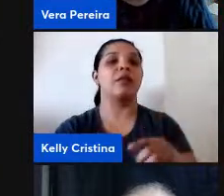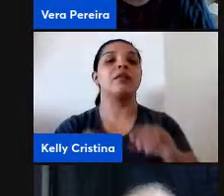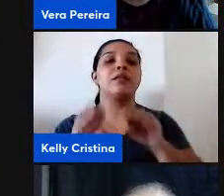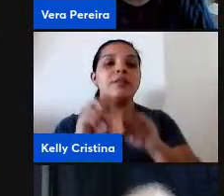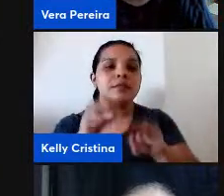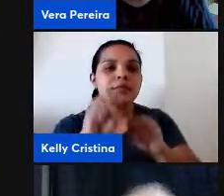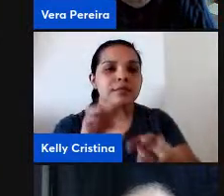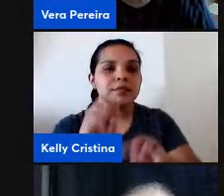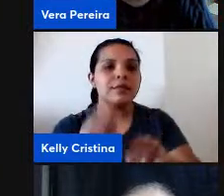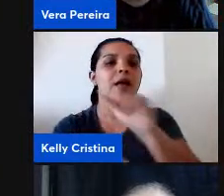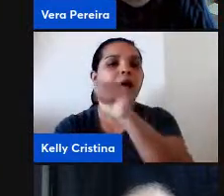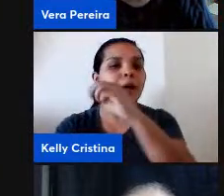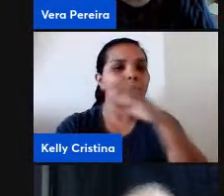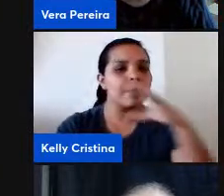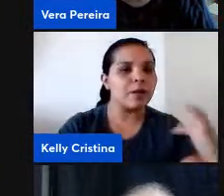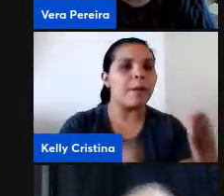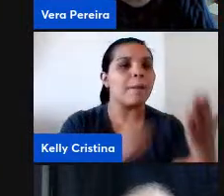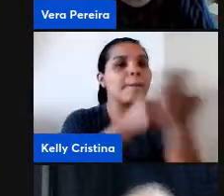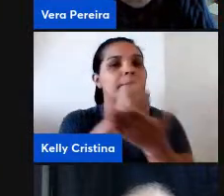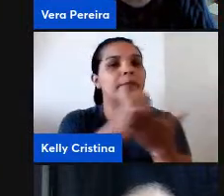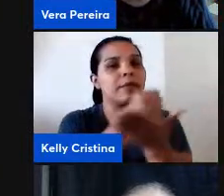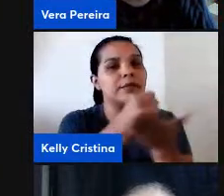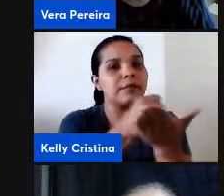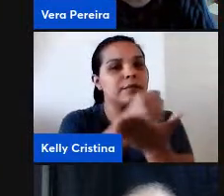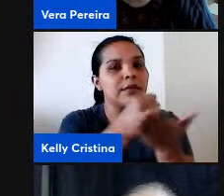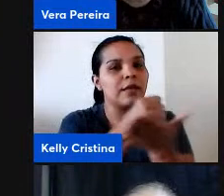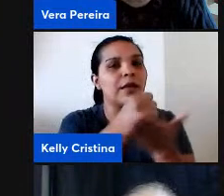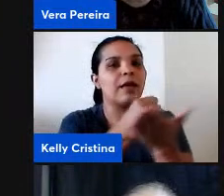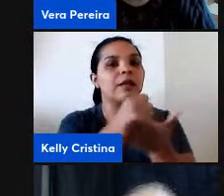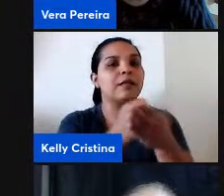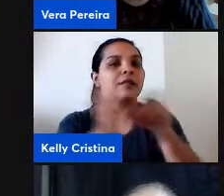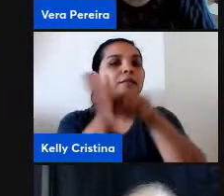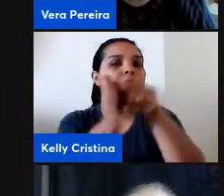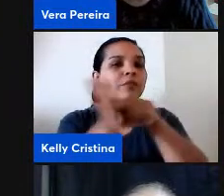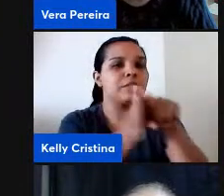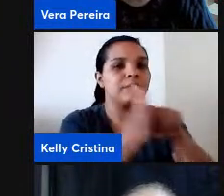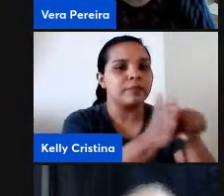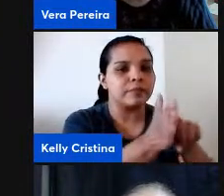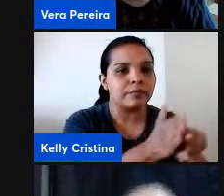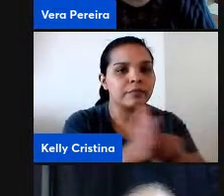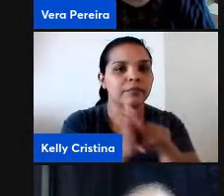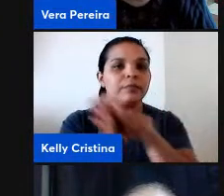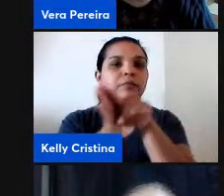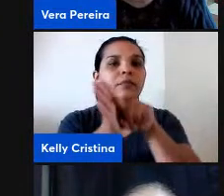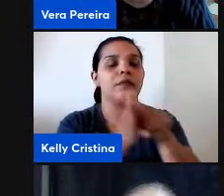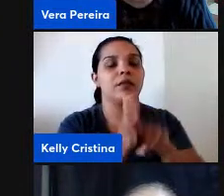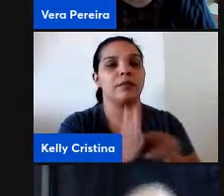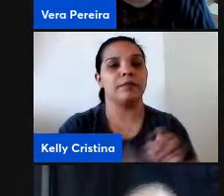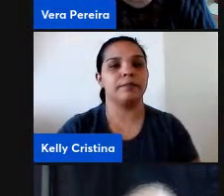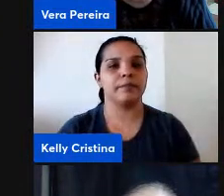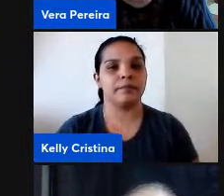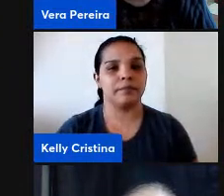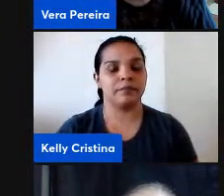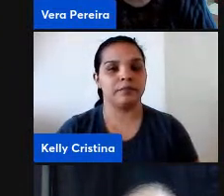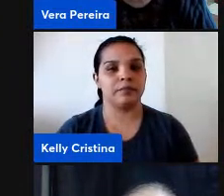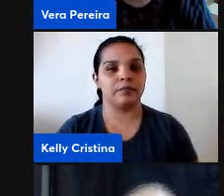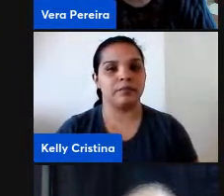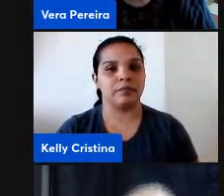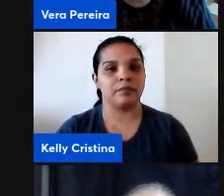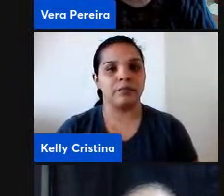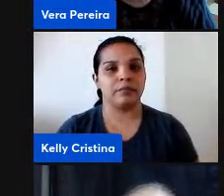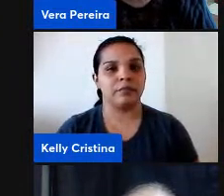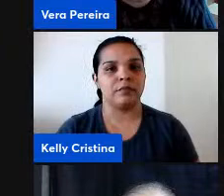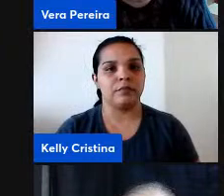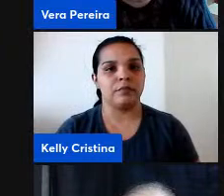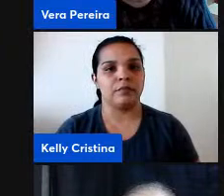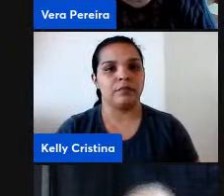alfabetiza baseado em evidência, de alfabetização baseada em evidência, e para